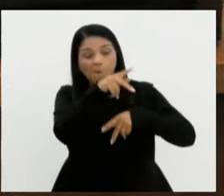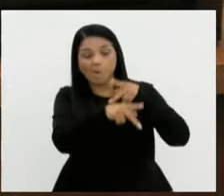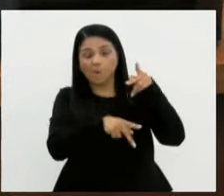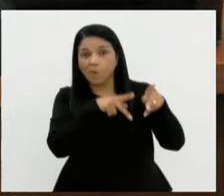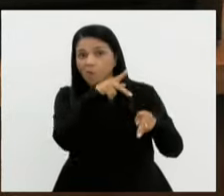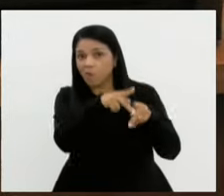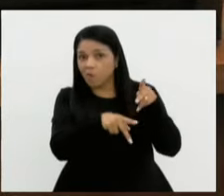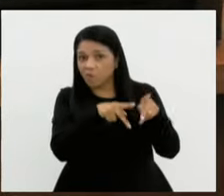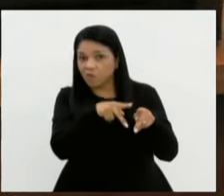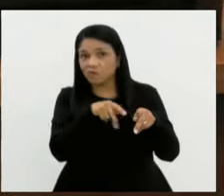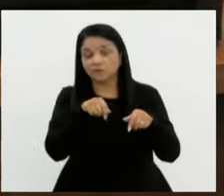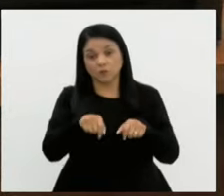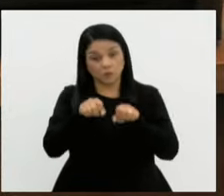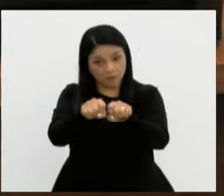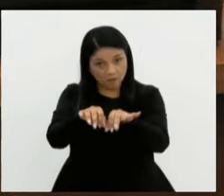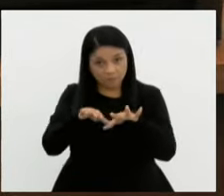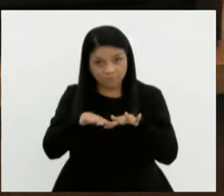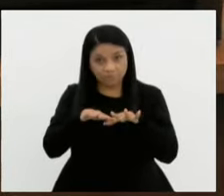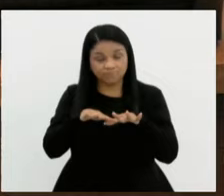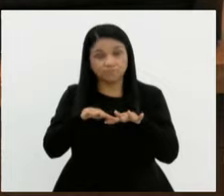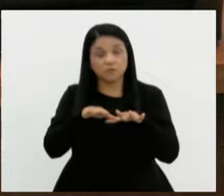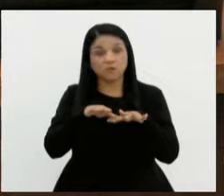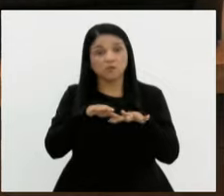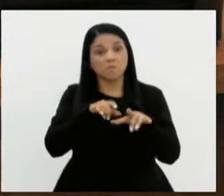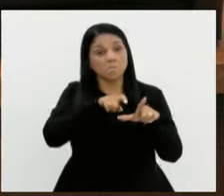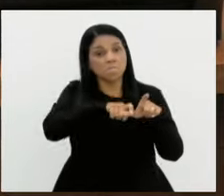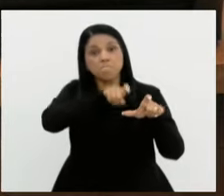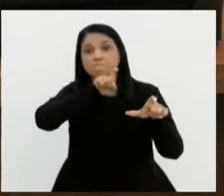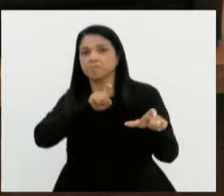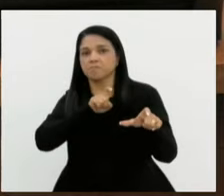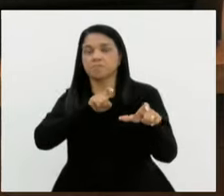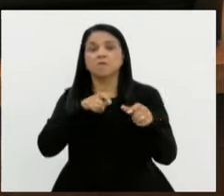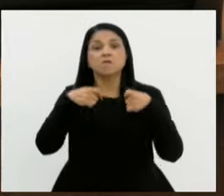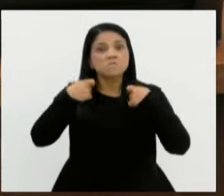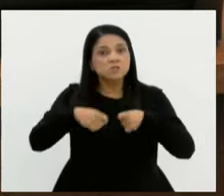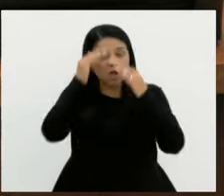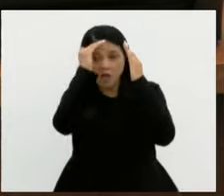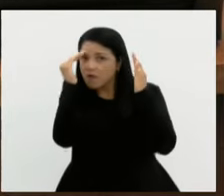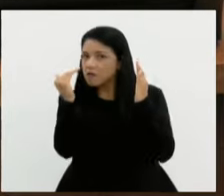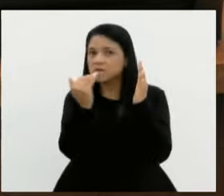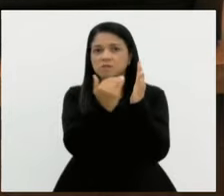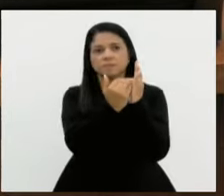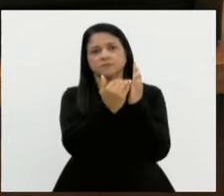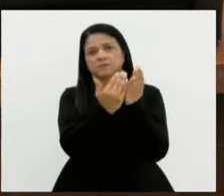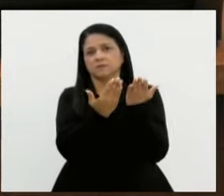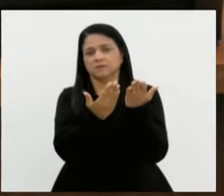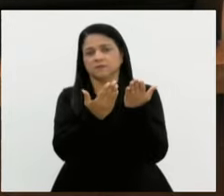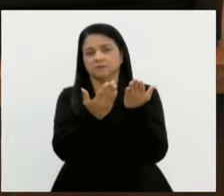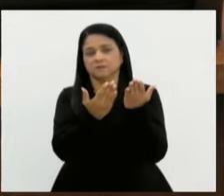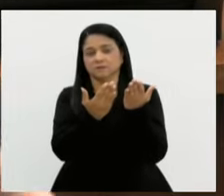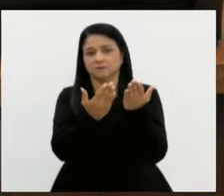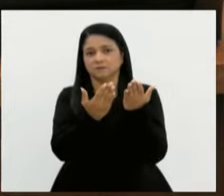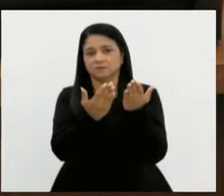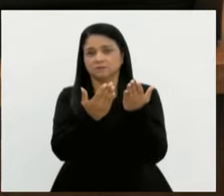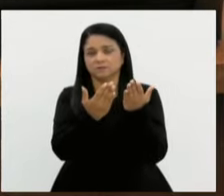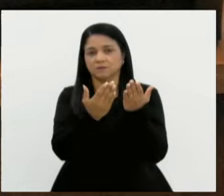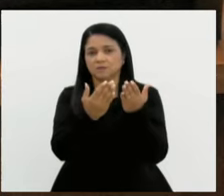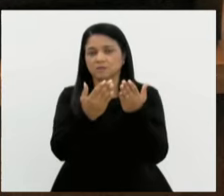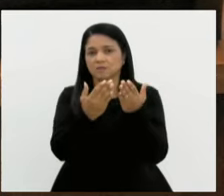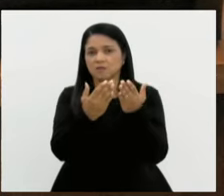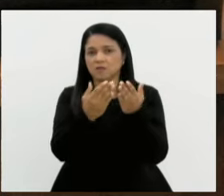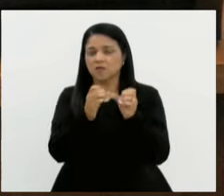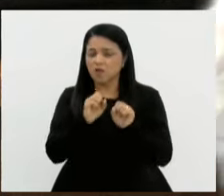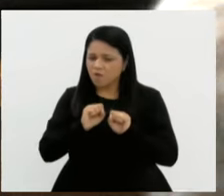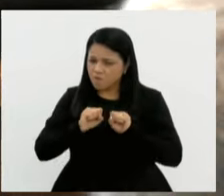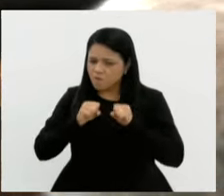isso este parlamento tem poder independente e precisa ser obedecido. Isto é fortalecer as instituições democráticas